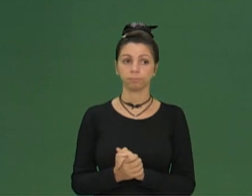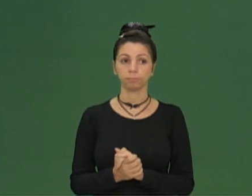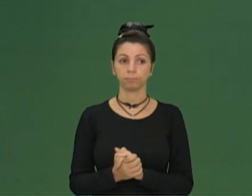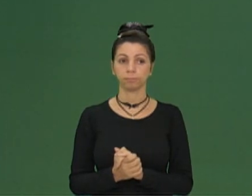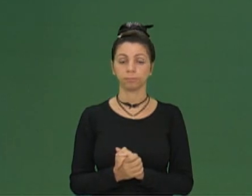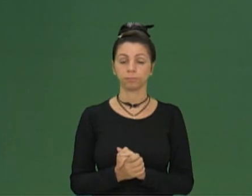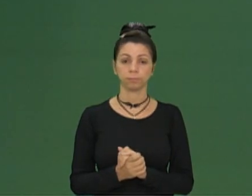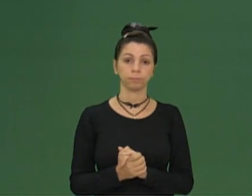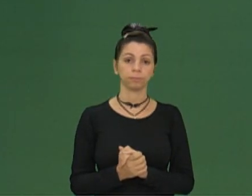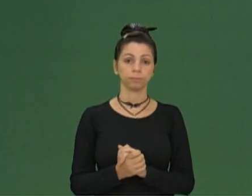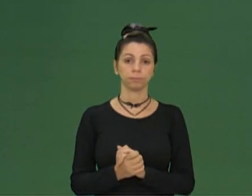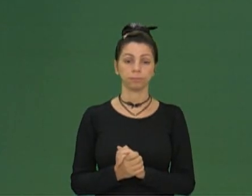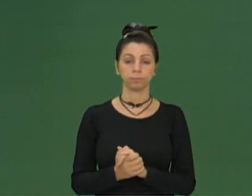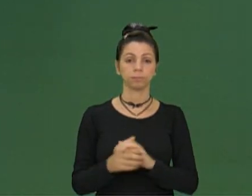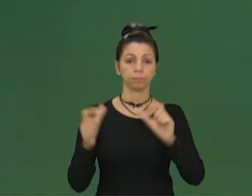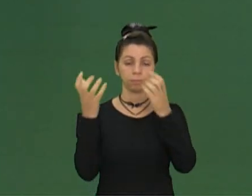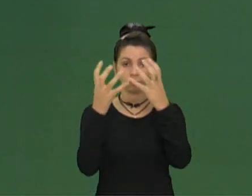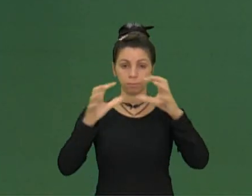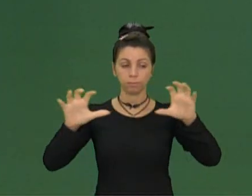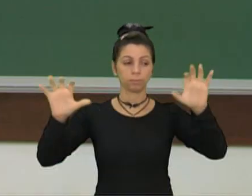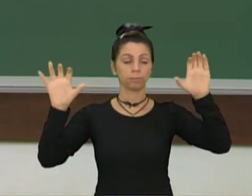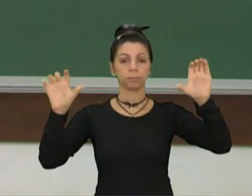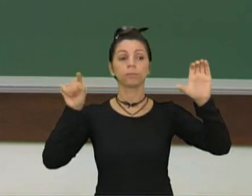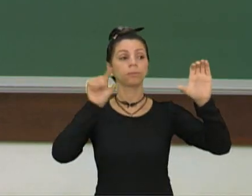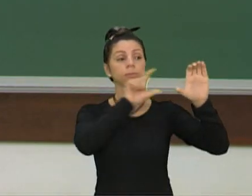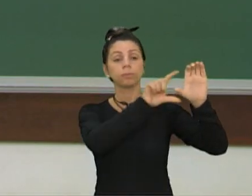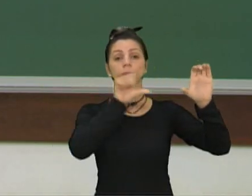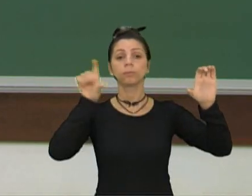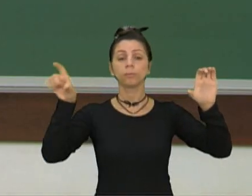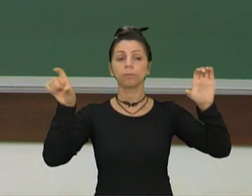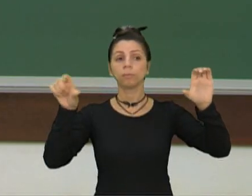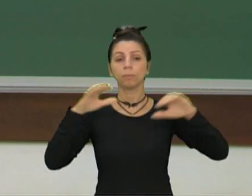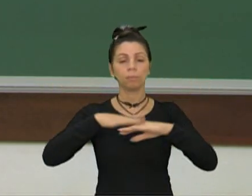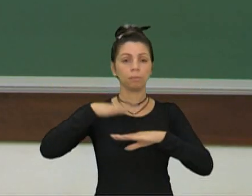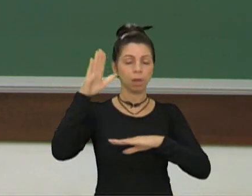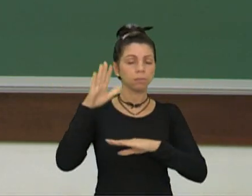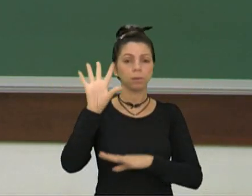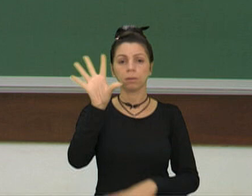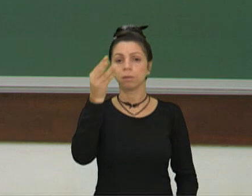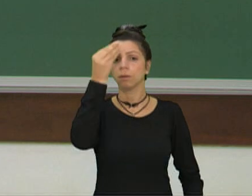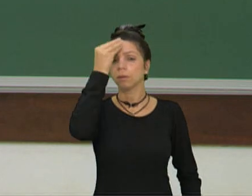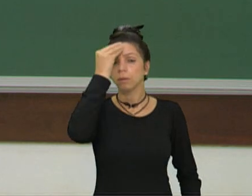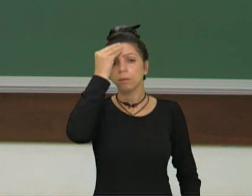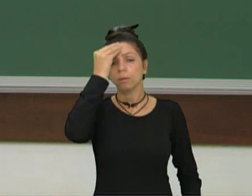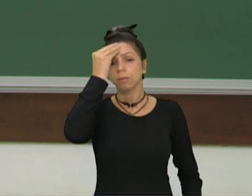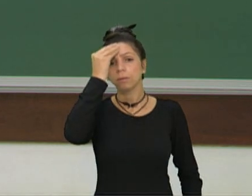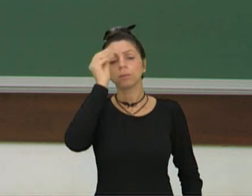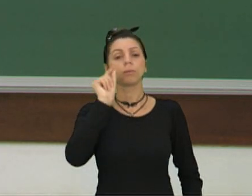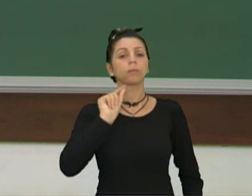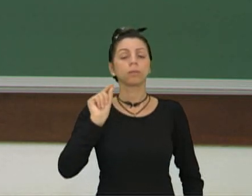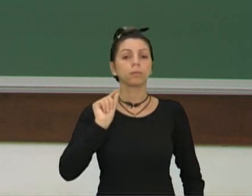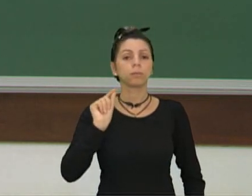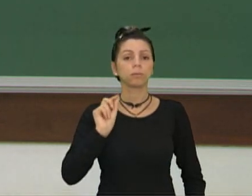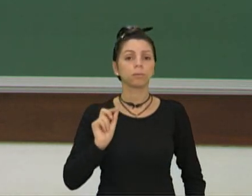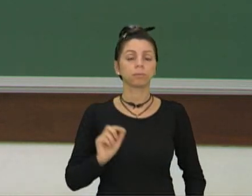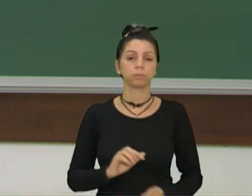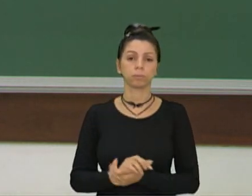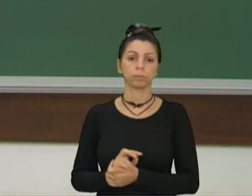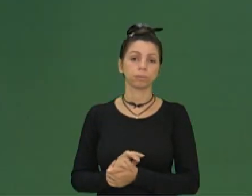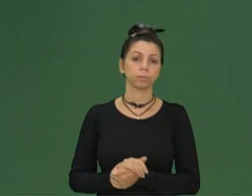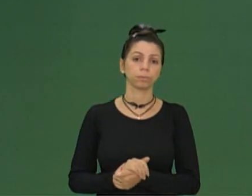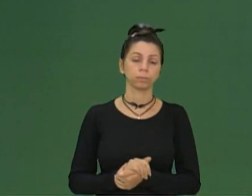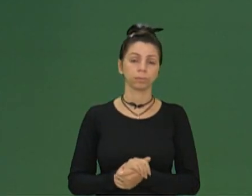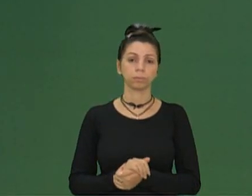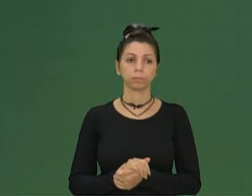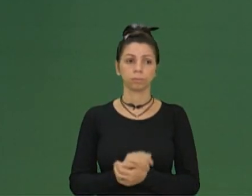ou 1 menos raiz de 5. Eu coloquei para vocês mais um pouquinho para vocês entenderem qual é esse valor, ok? Qual que é a raiz